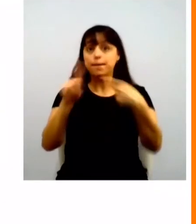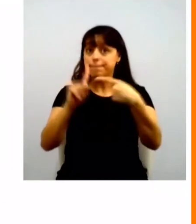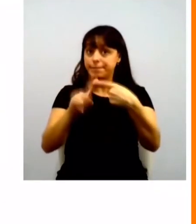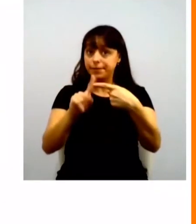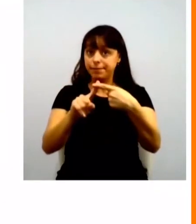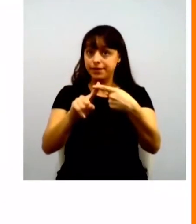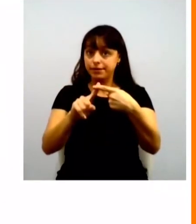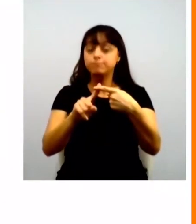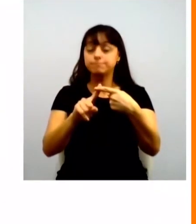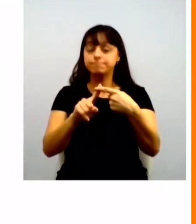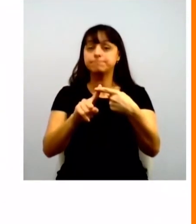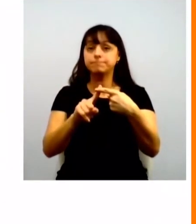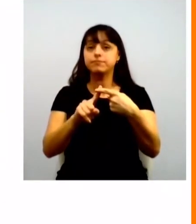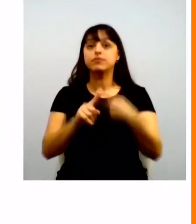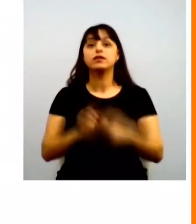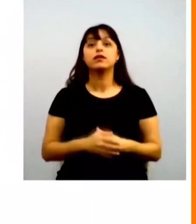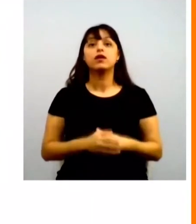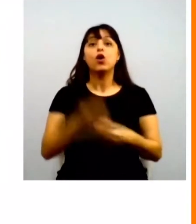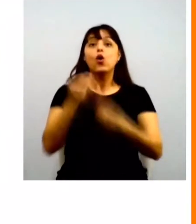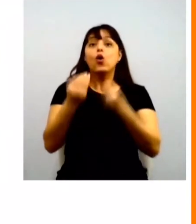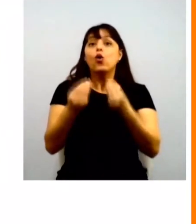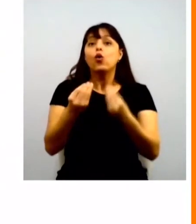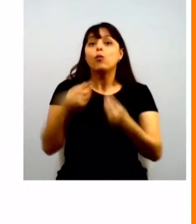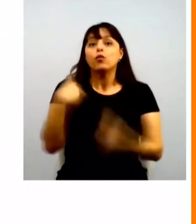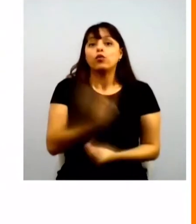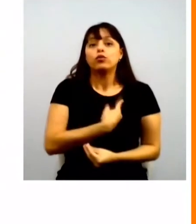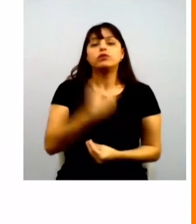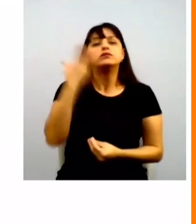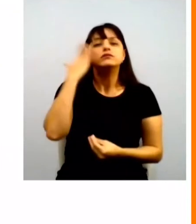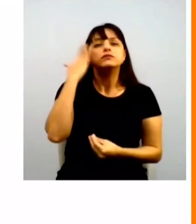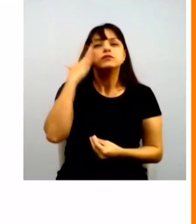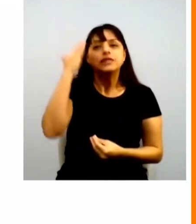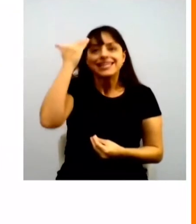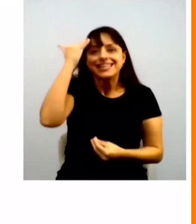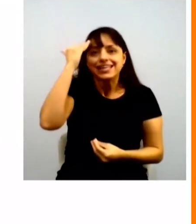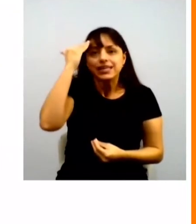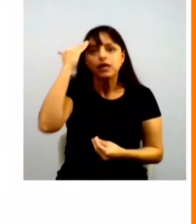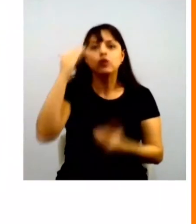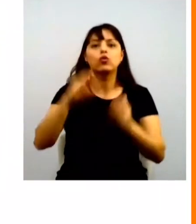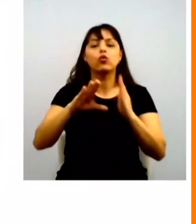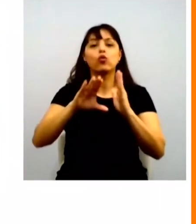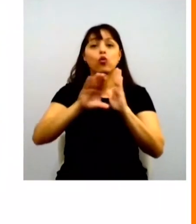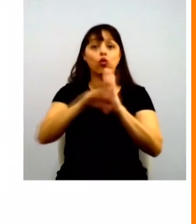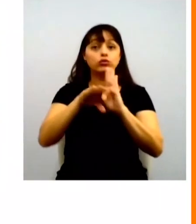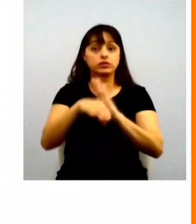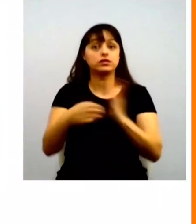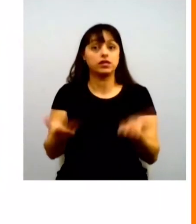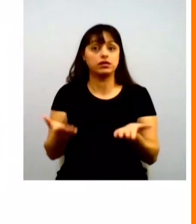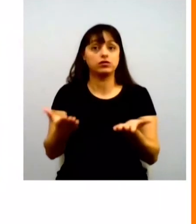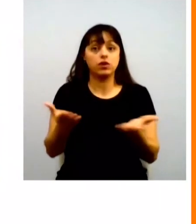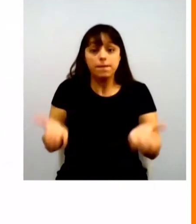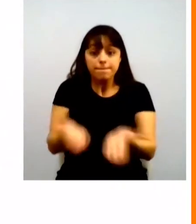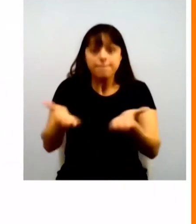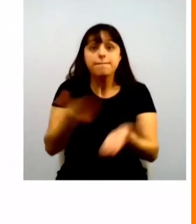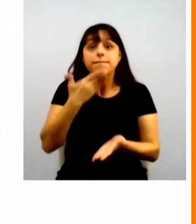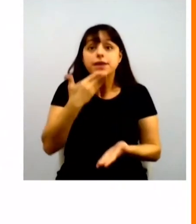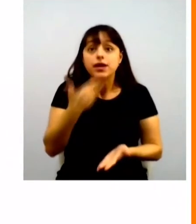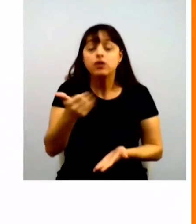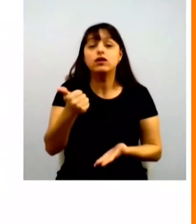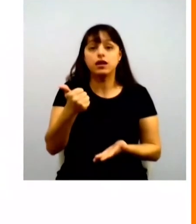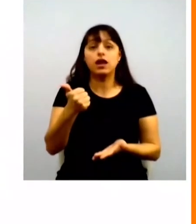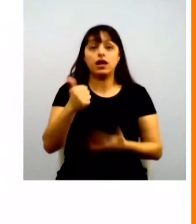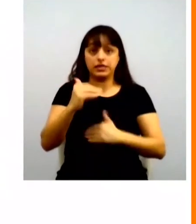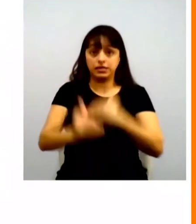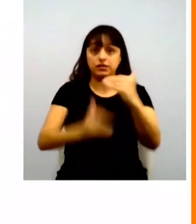como entendemos que melhorar as condições culturales, desenvolver um bom